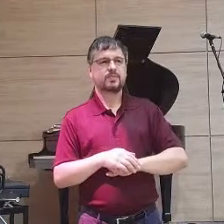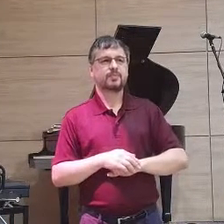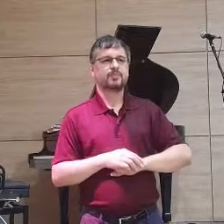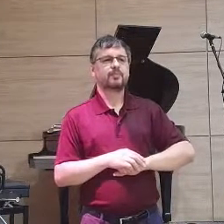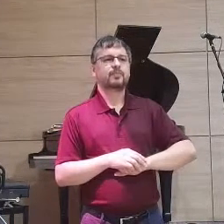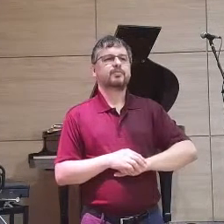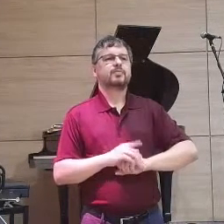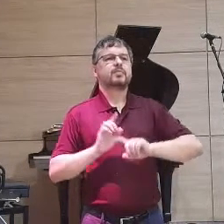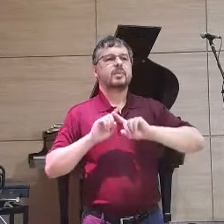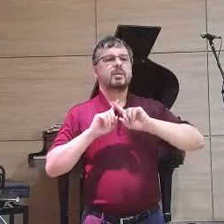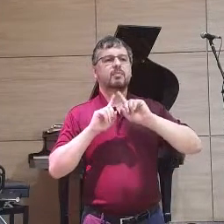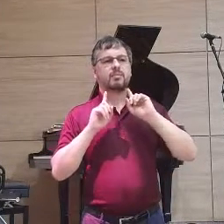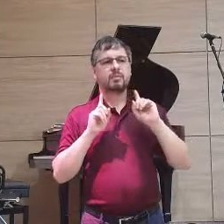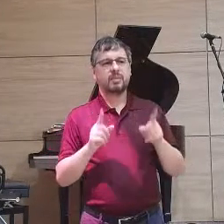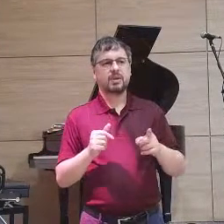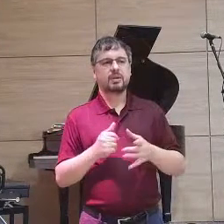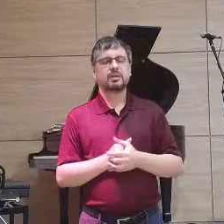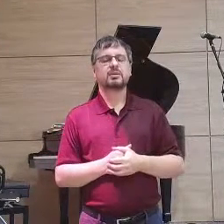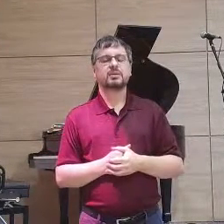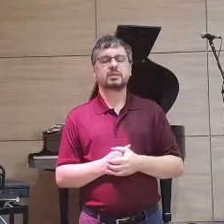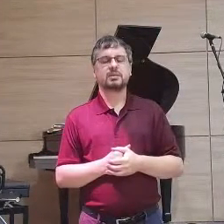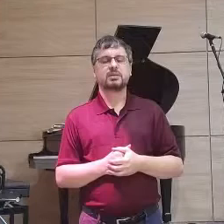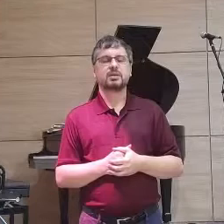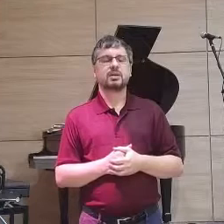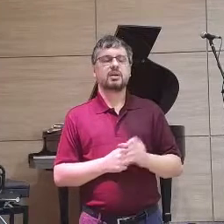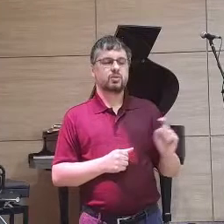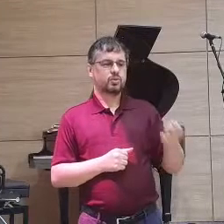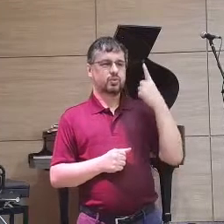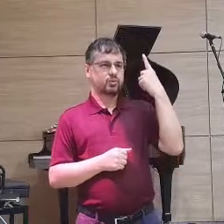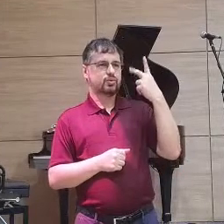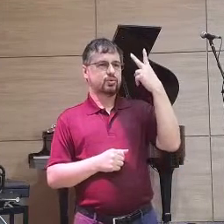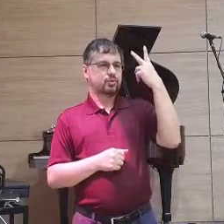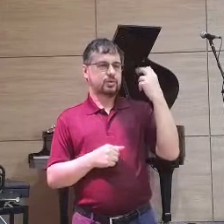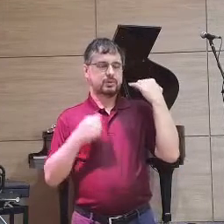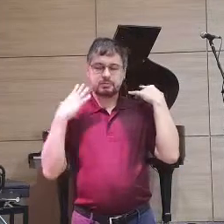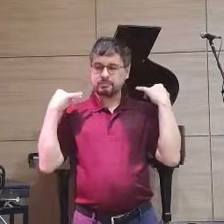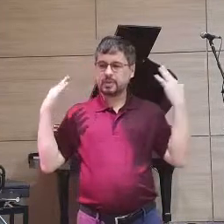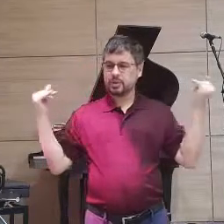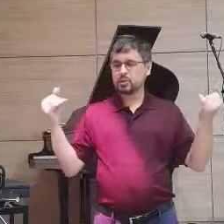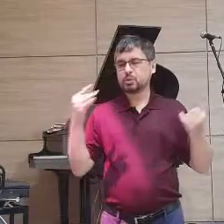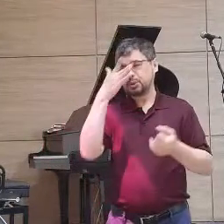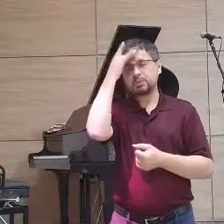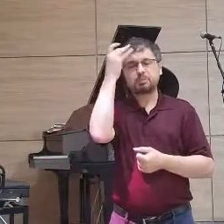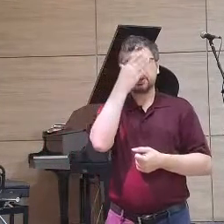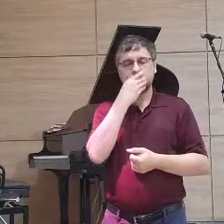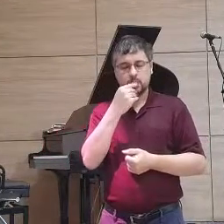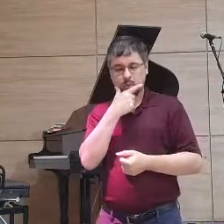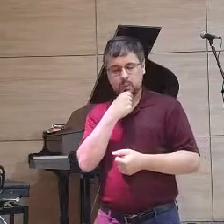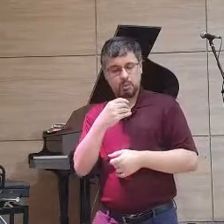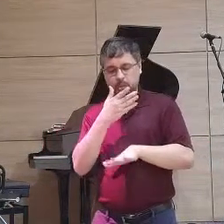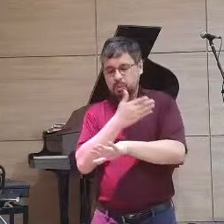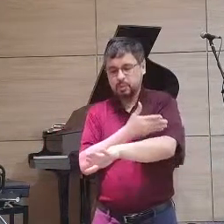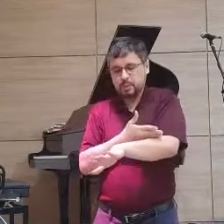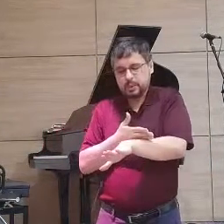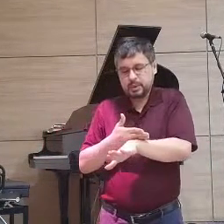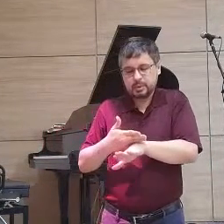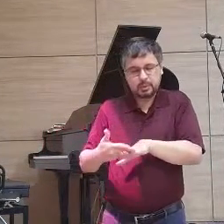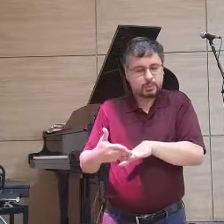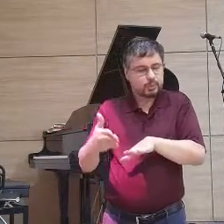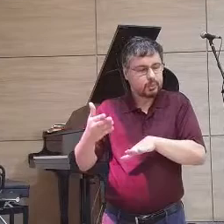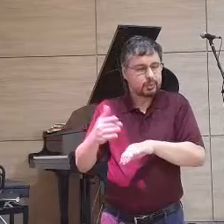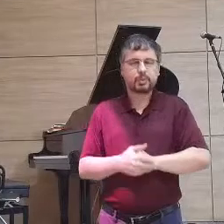O interessante é a fala dos Anjos porque os anjos chegam dois dois varões vestidos de branco